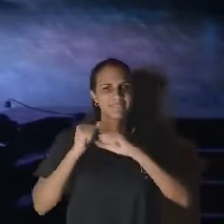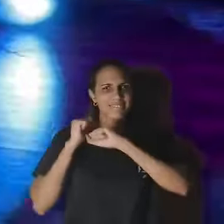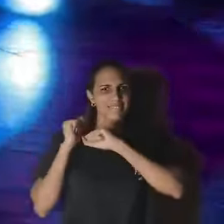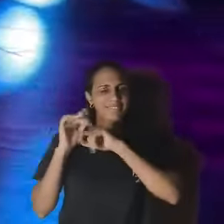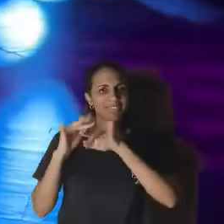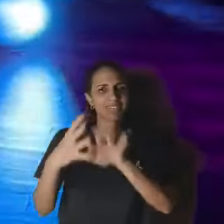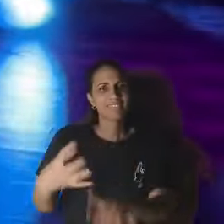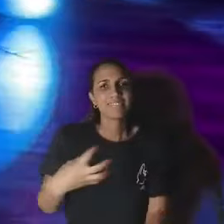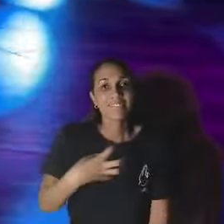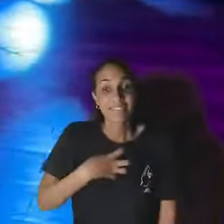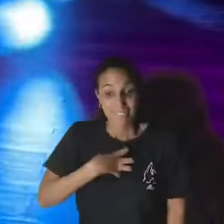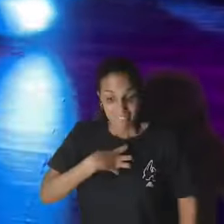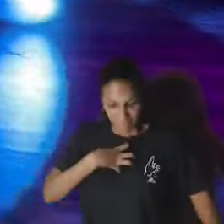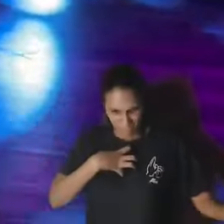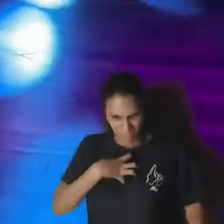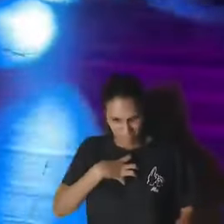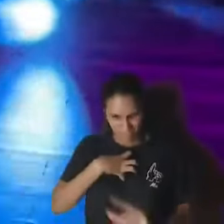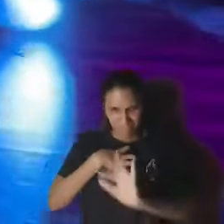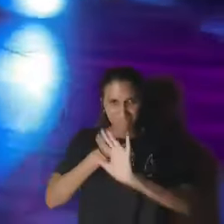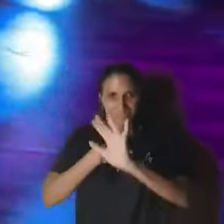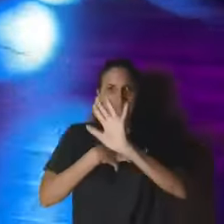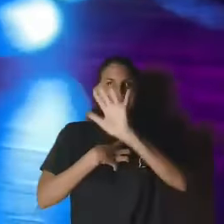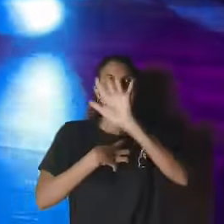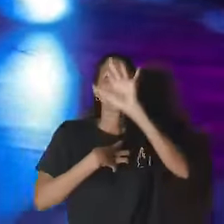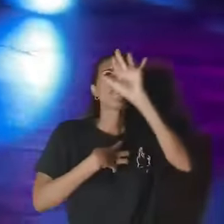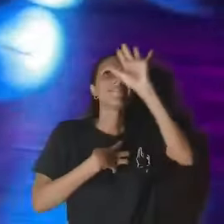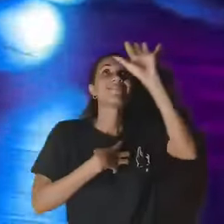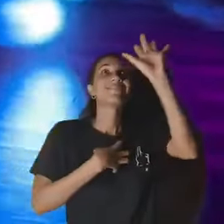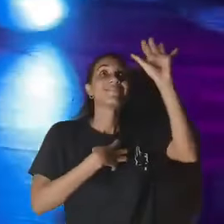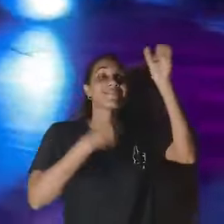Sinta a glória de